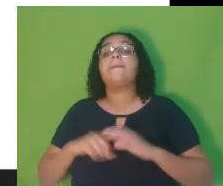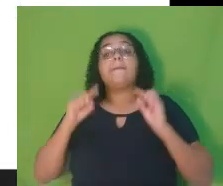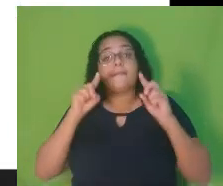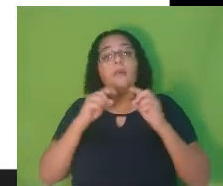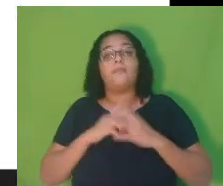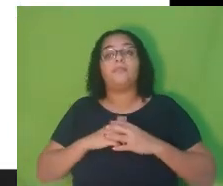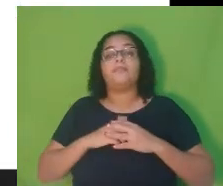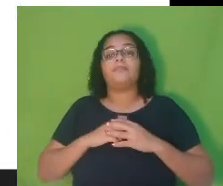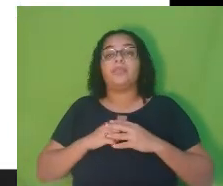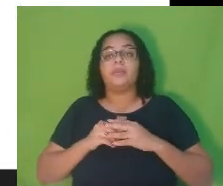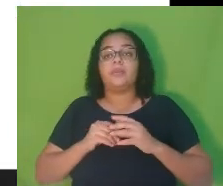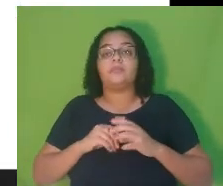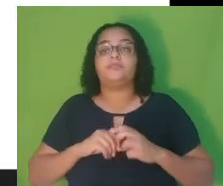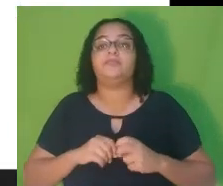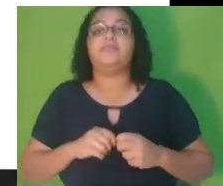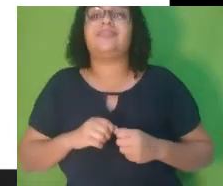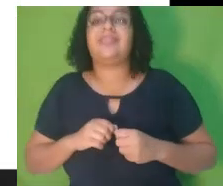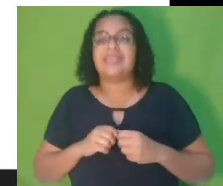Então,